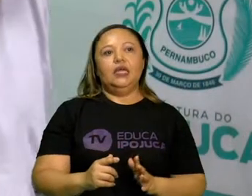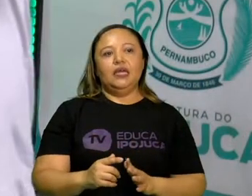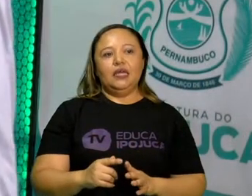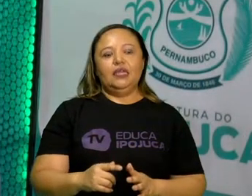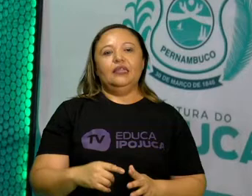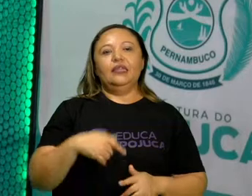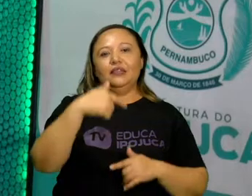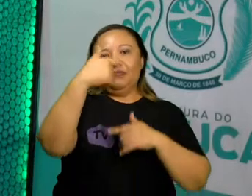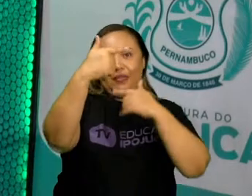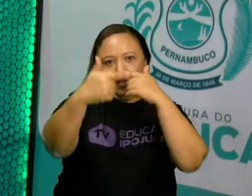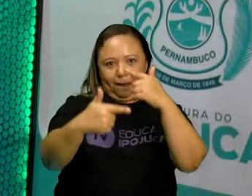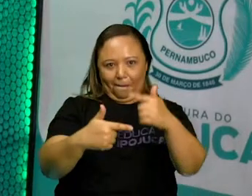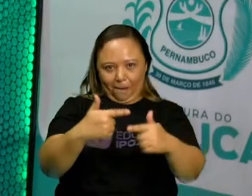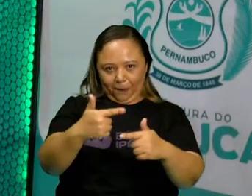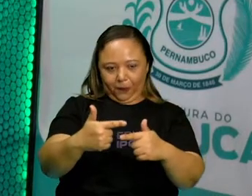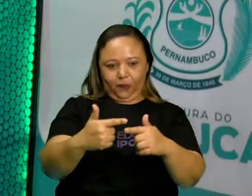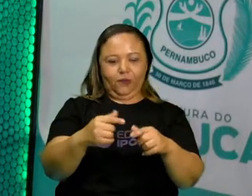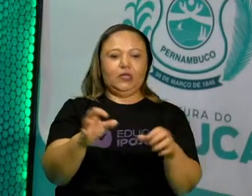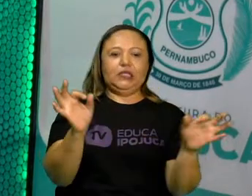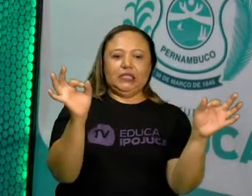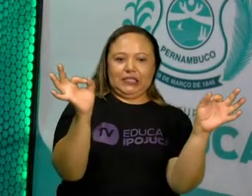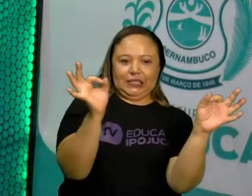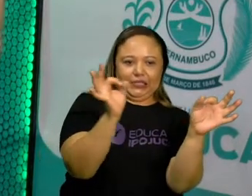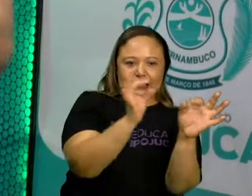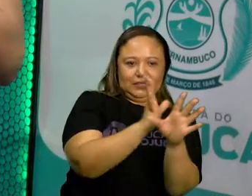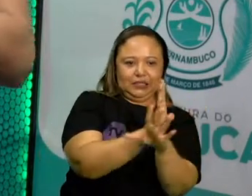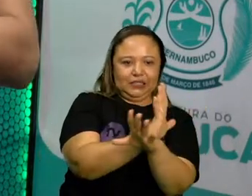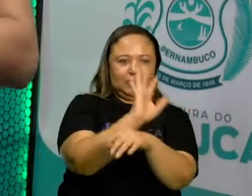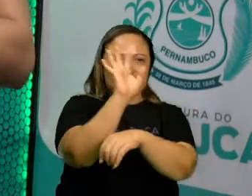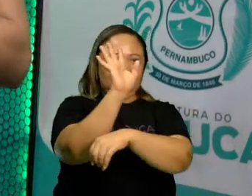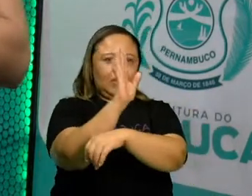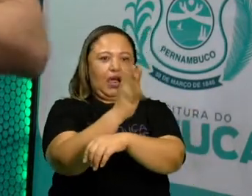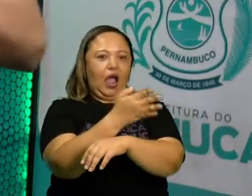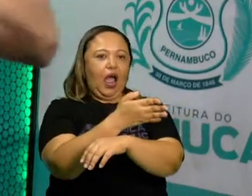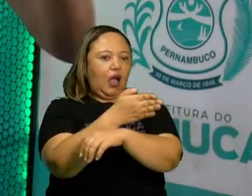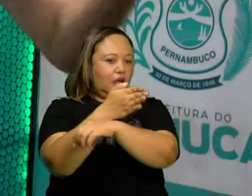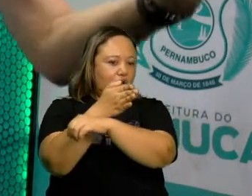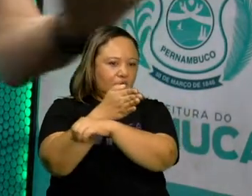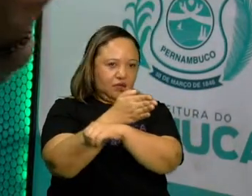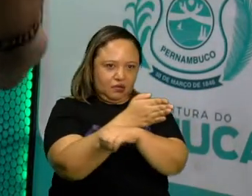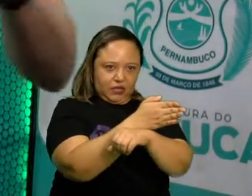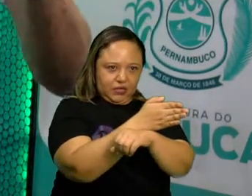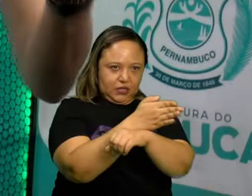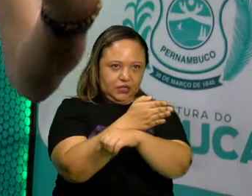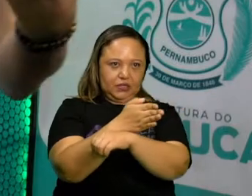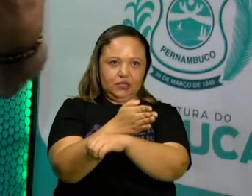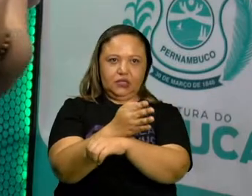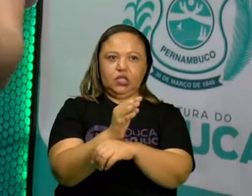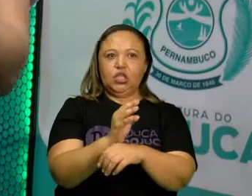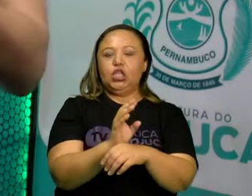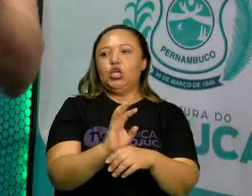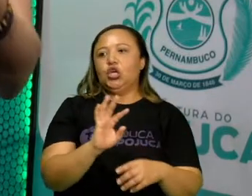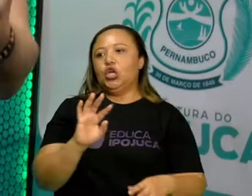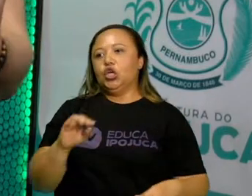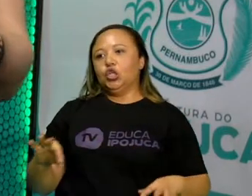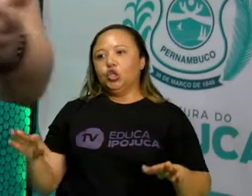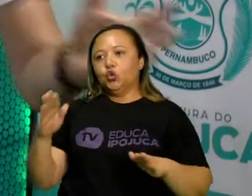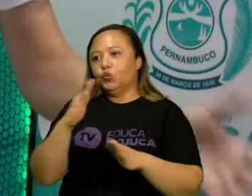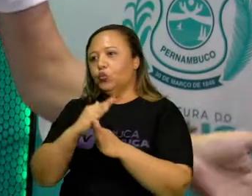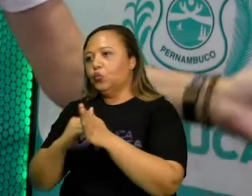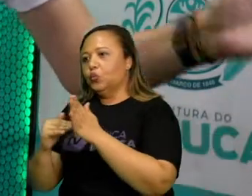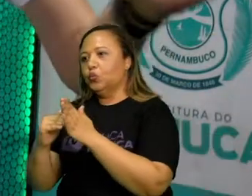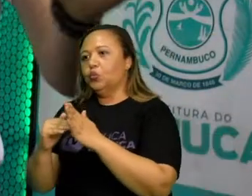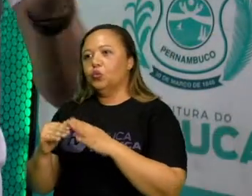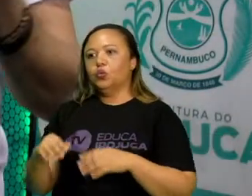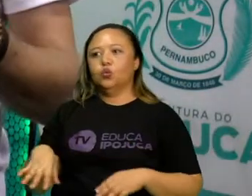pois é depois a pós-produção eu que vem depois da produção Você filmou catou todas as imagens todo